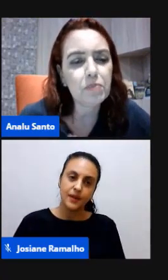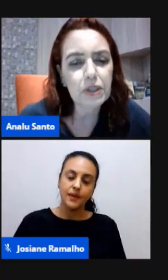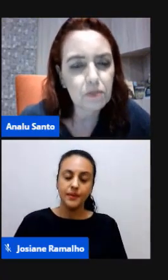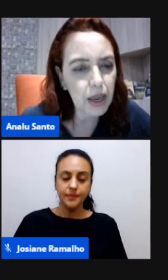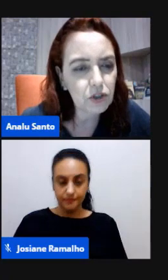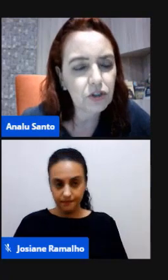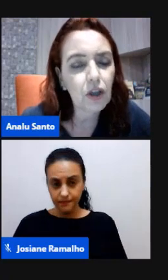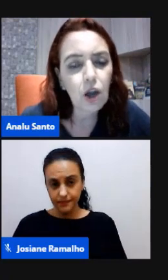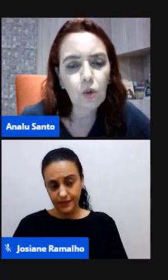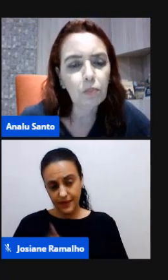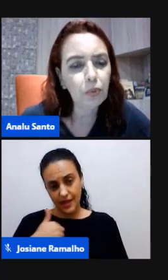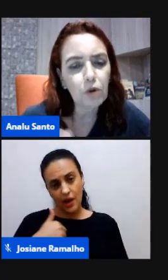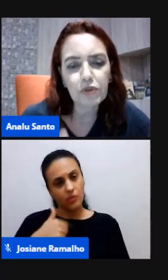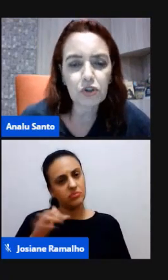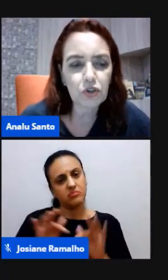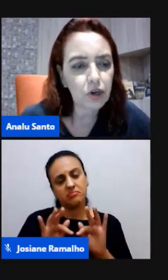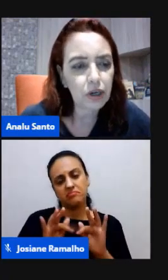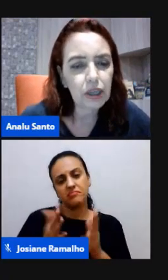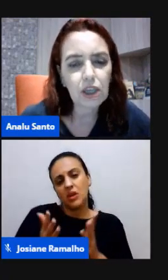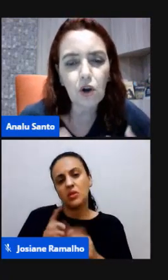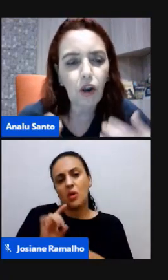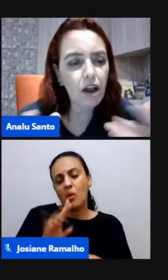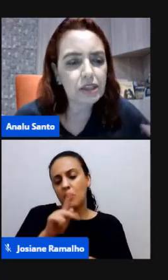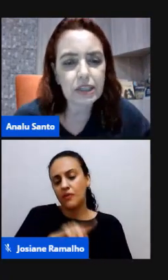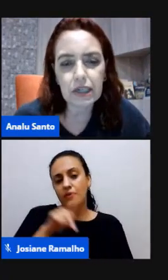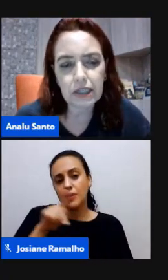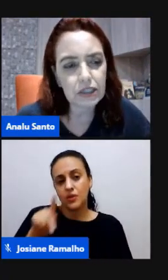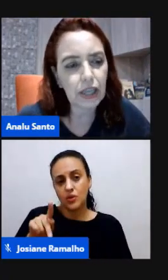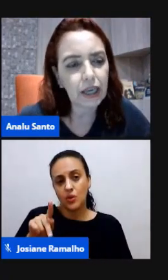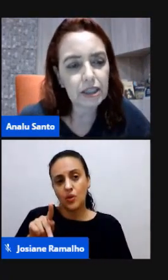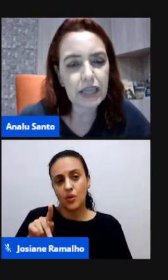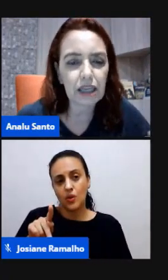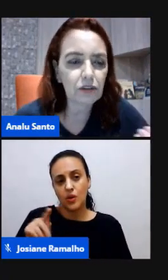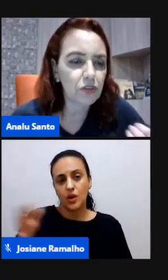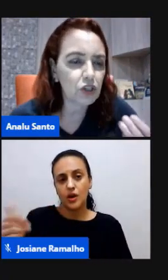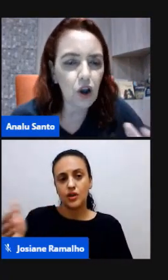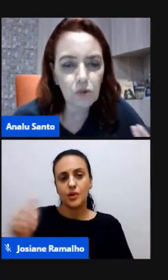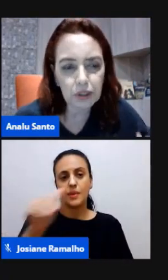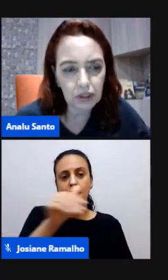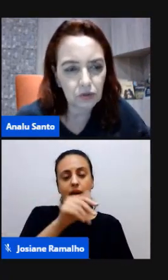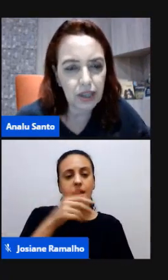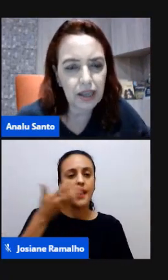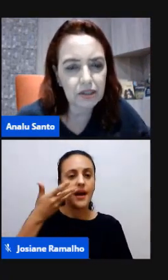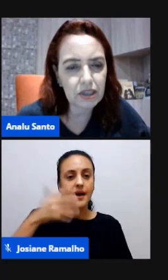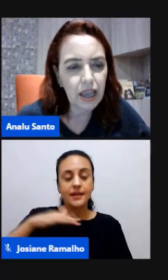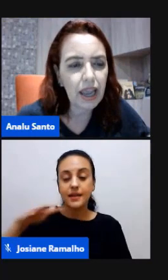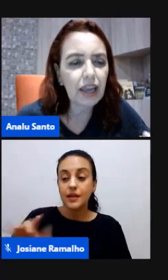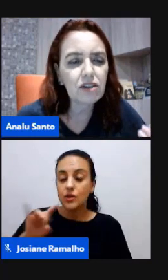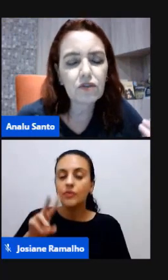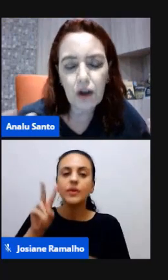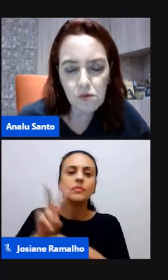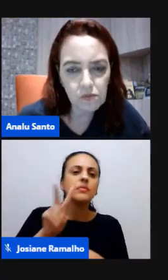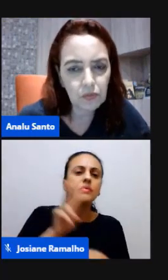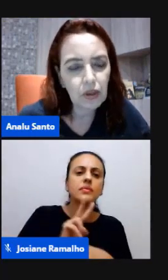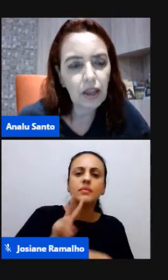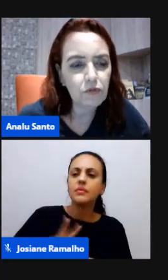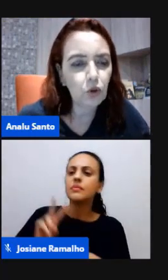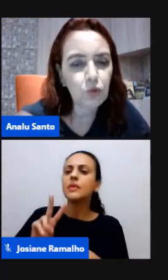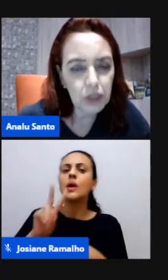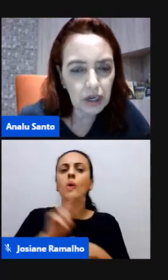for simplesmente um professor que coloque as crianças lá na sala, que fique só cuidando delas, elas